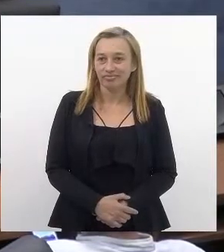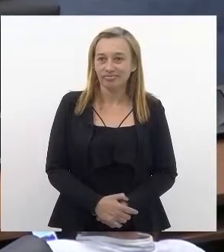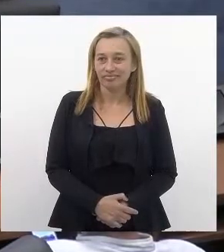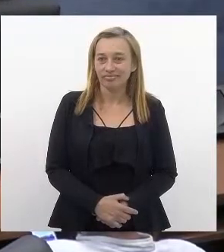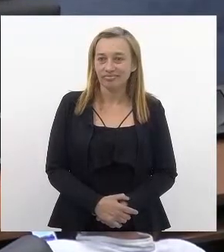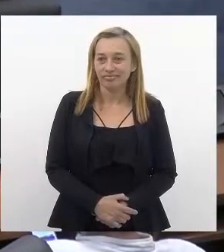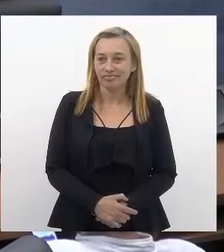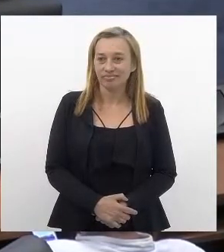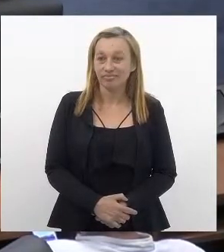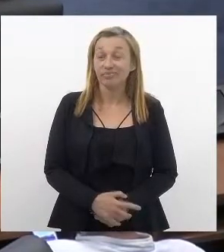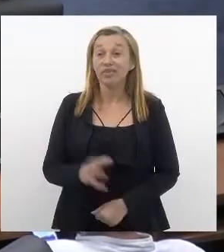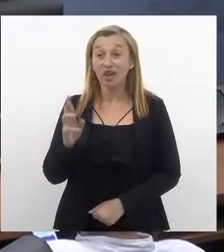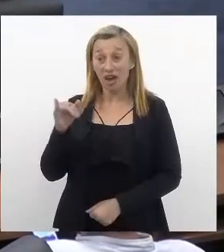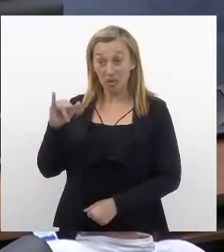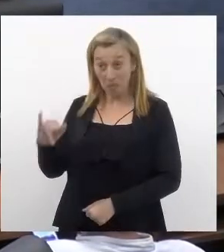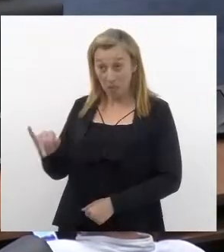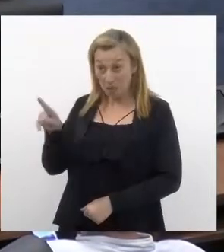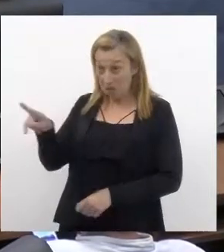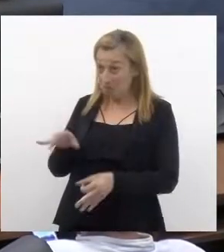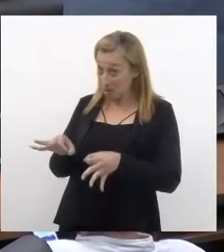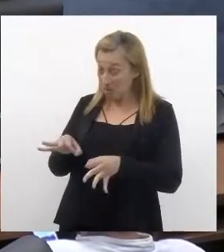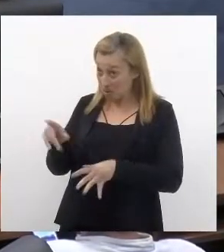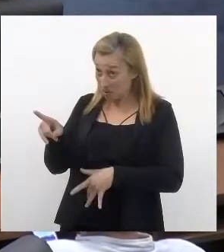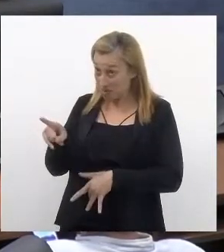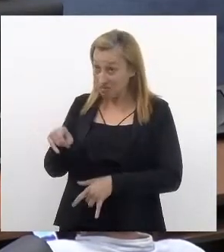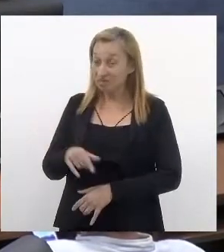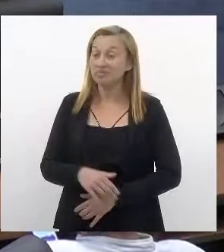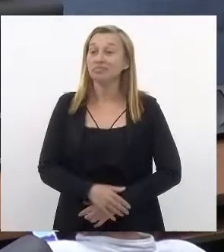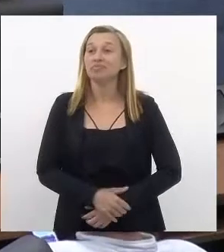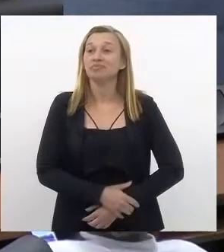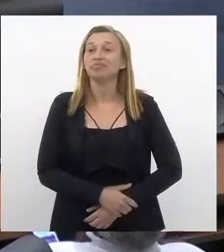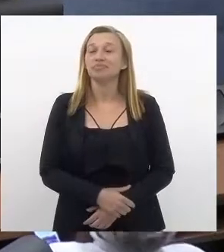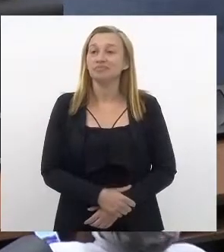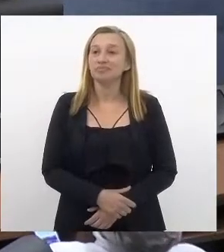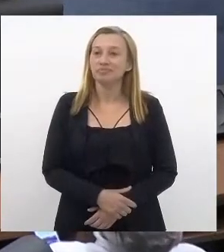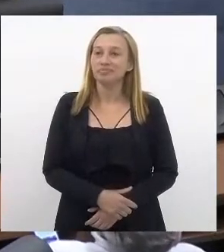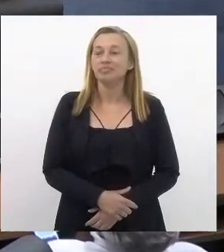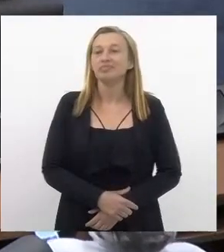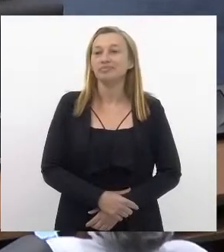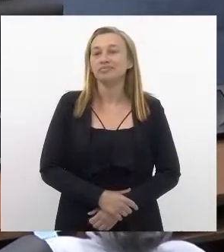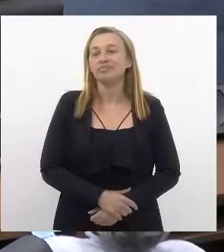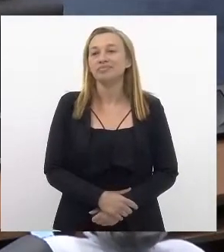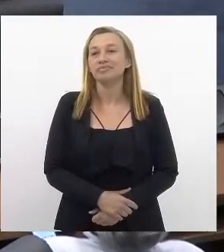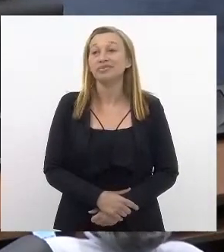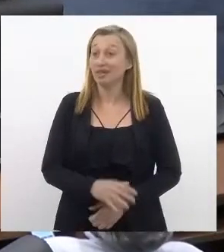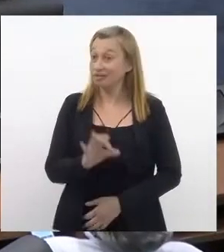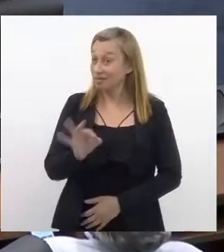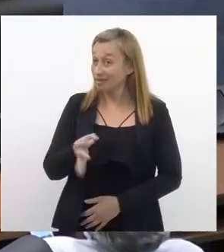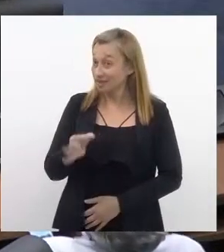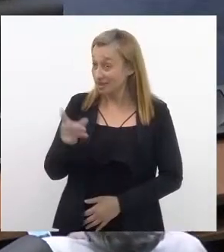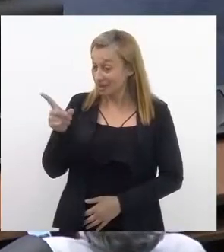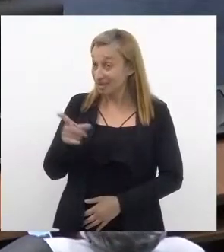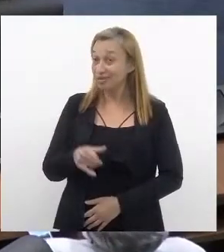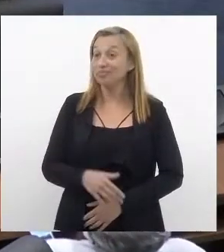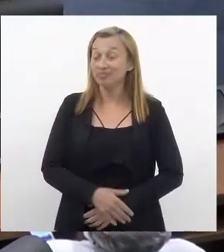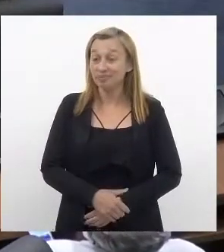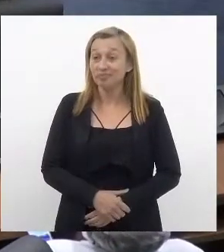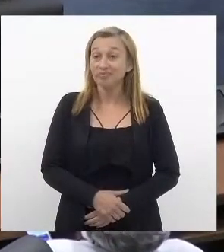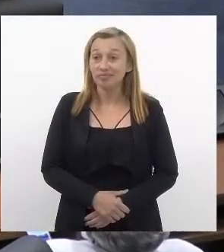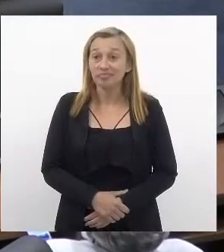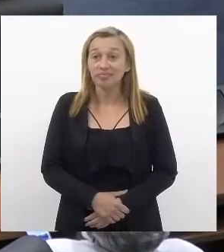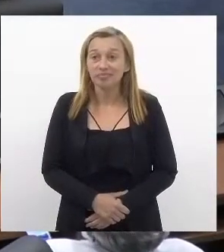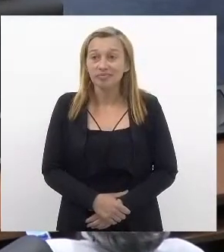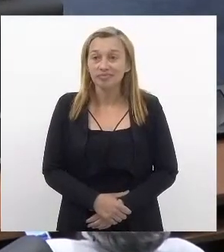Vê que o Raimon caprichou, ele botou o melhor terno que tinha para vir aqui, viu, Cônsul? Tenho certeza que esse era o